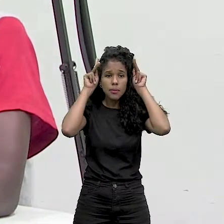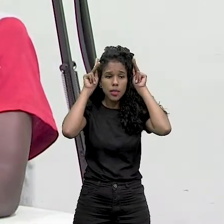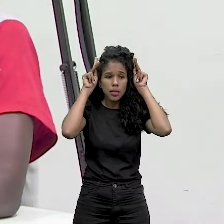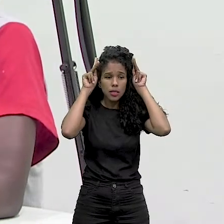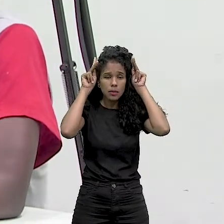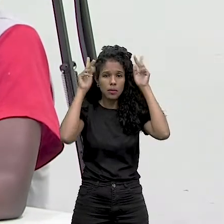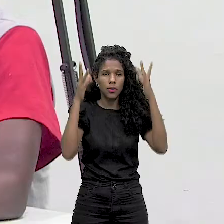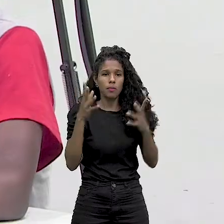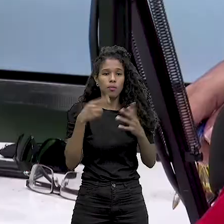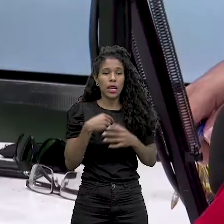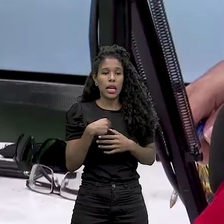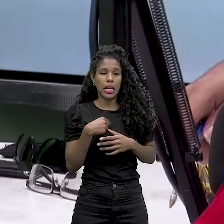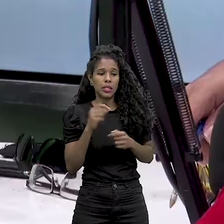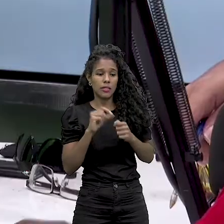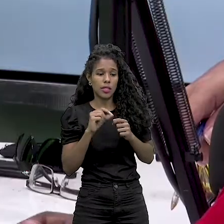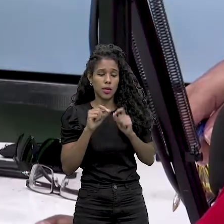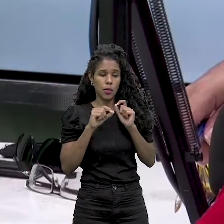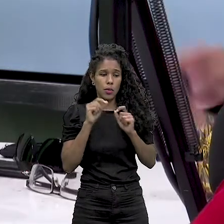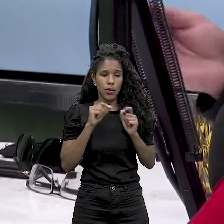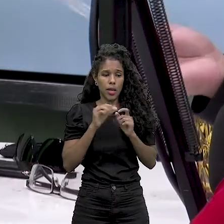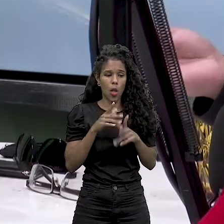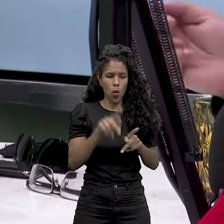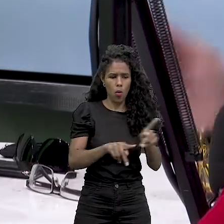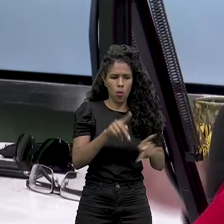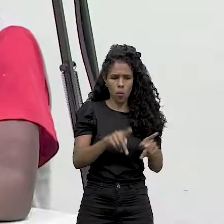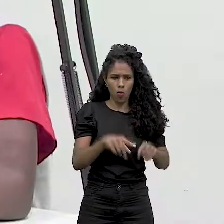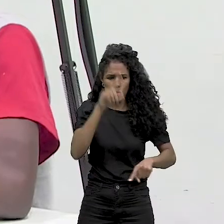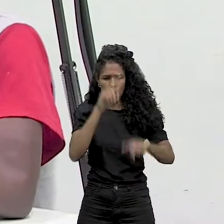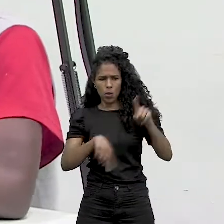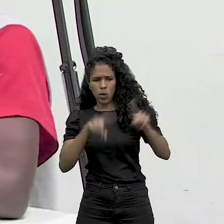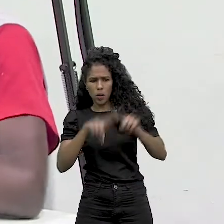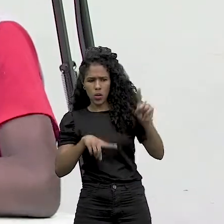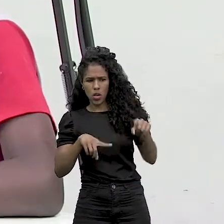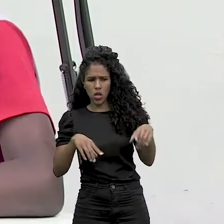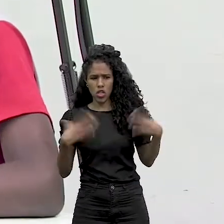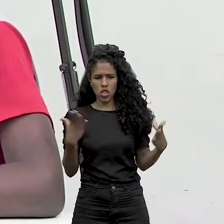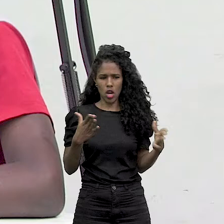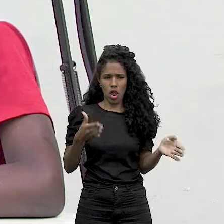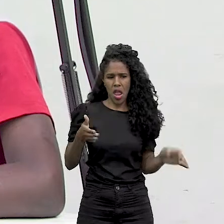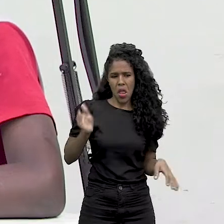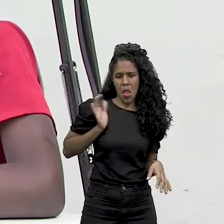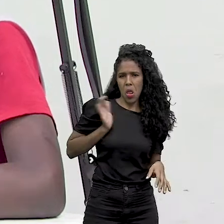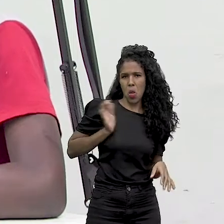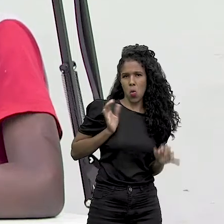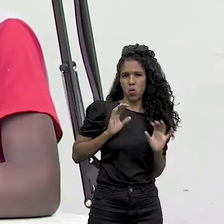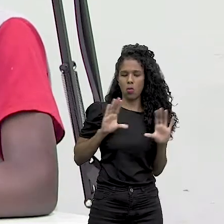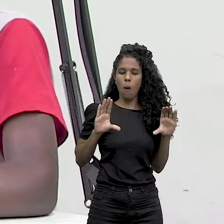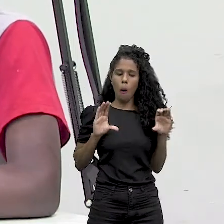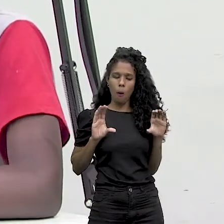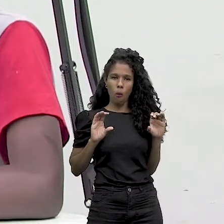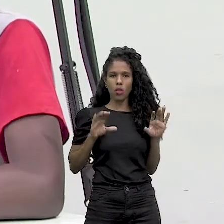usura. Né? Eles viviam na exploração do outro, pois né? Então eles viviam na riqueza e o pobre tinha que ficar na pobreza,